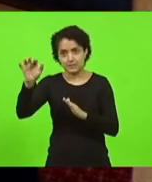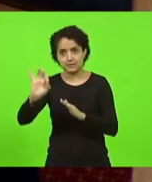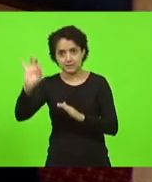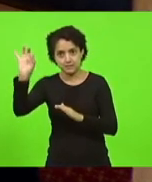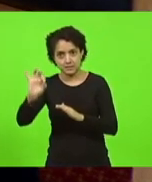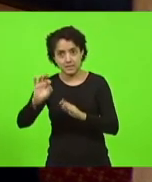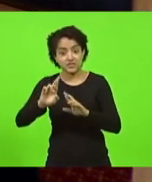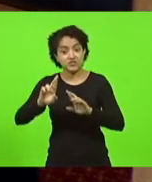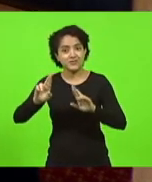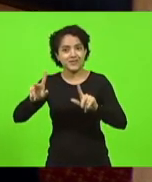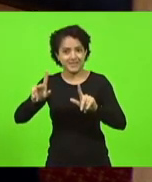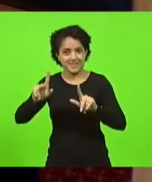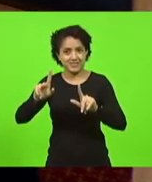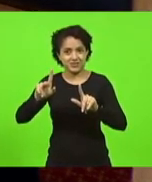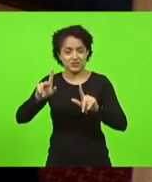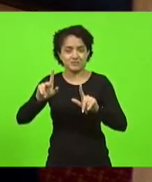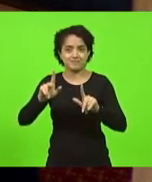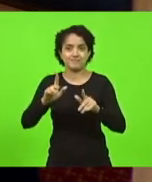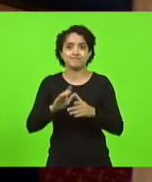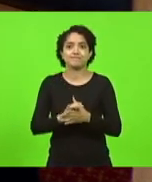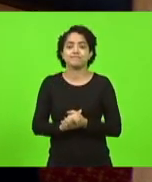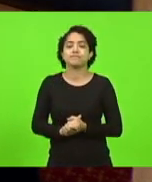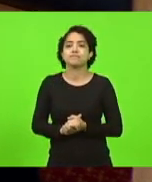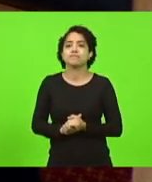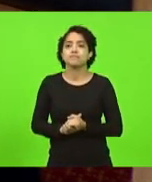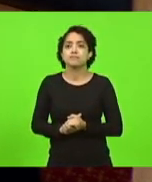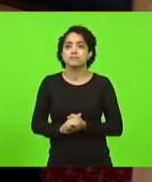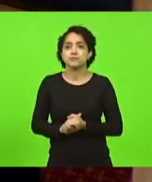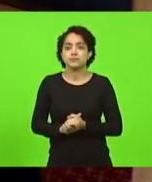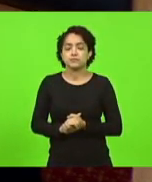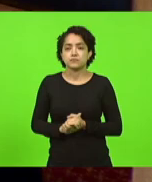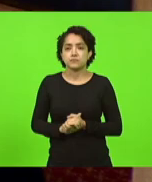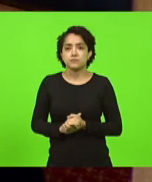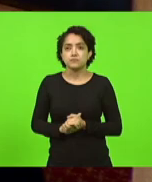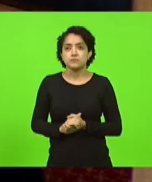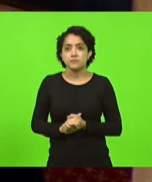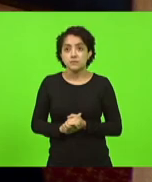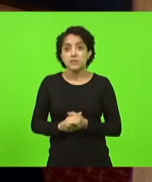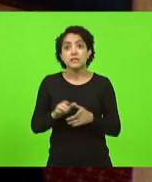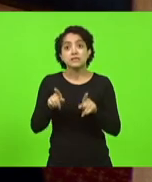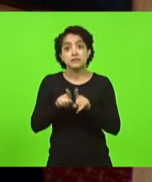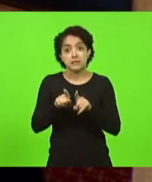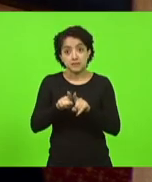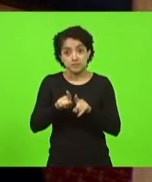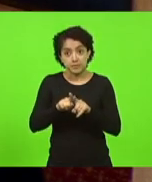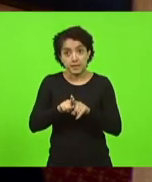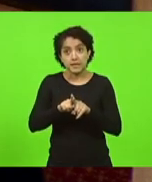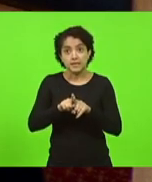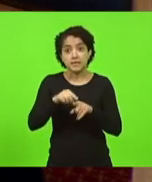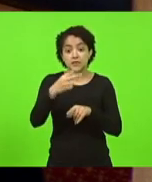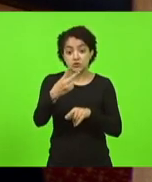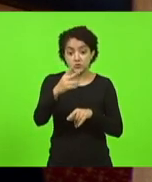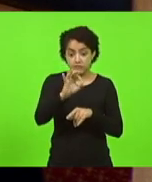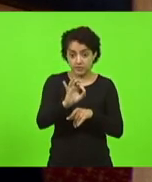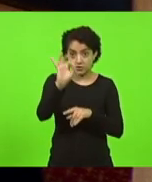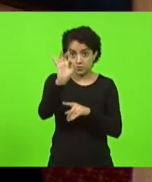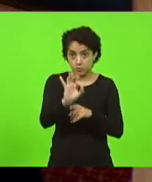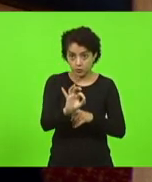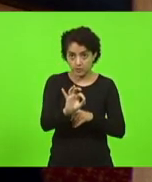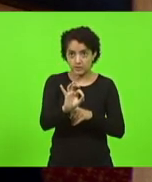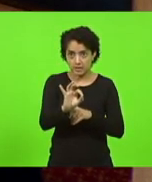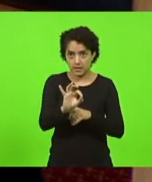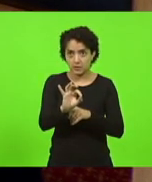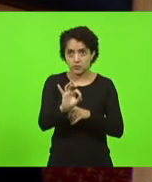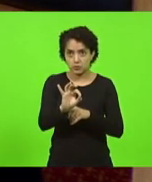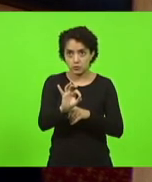projeto original, é importante que se diga. Ainda há promoção de um incremento de 20% para gratificação